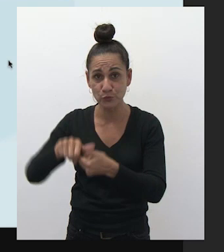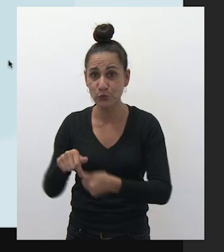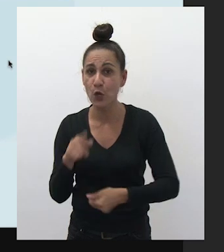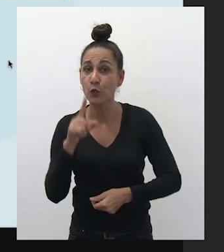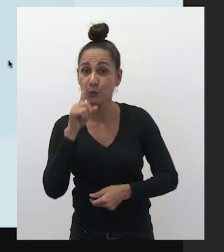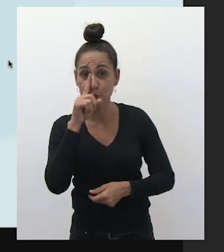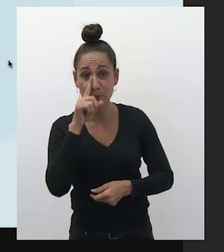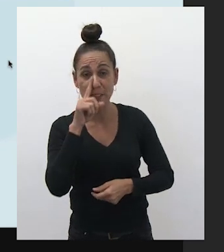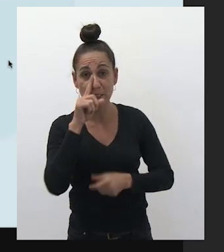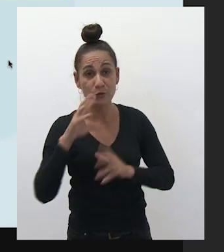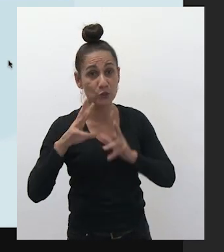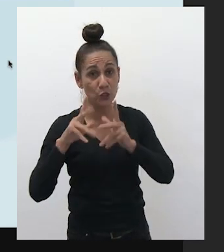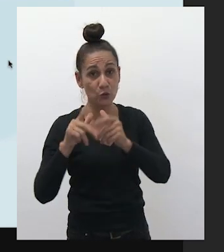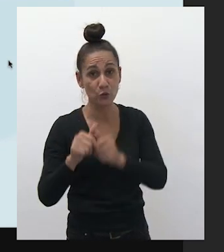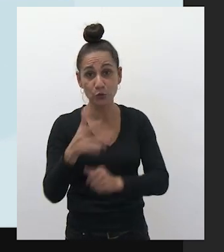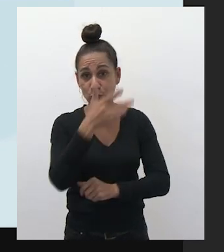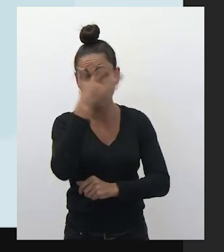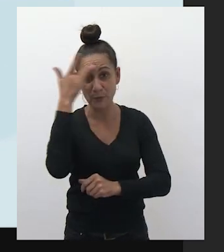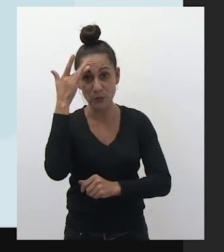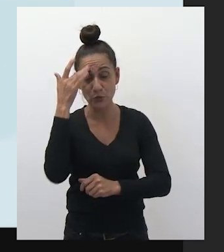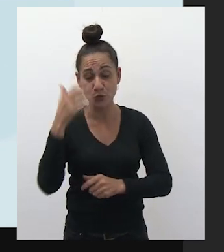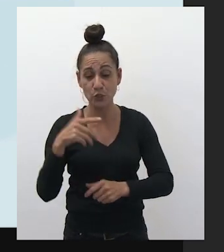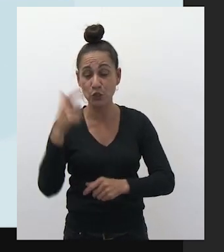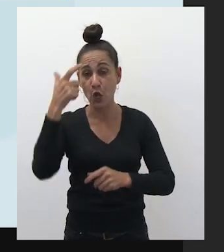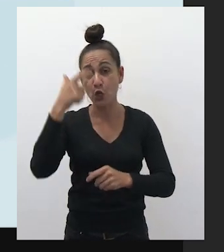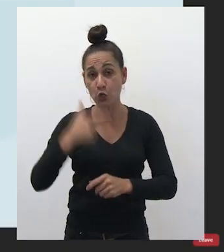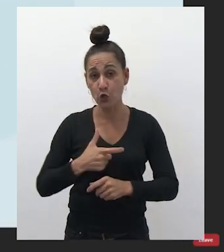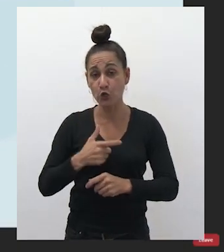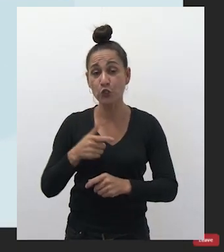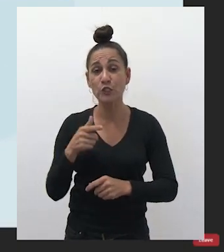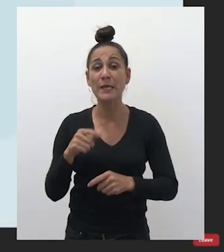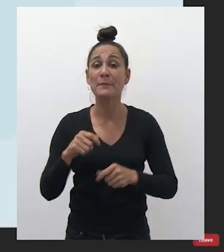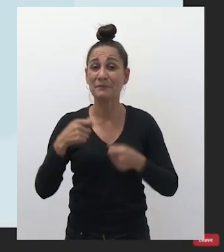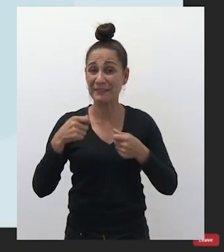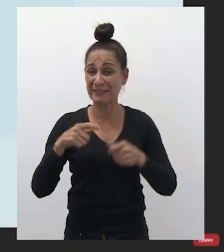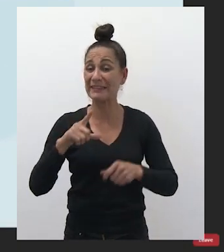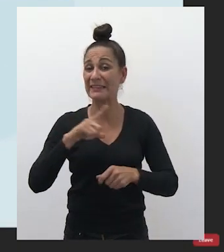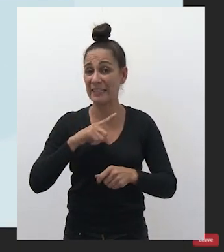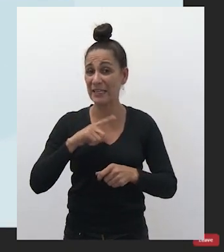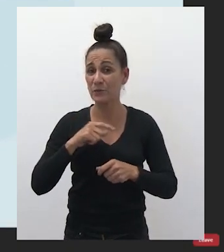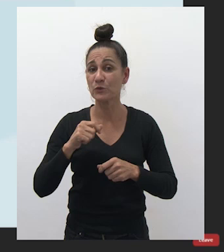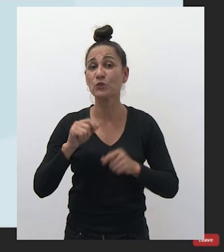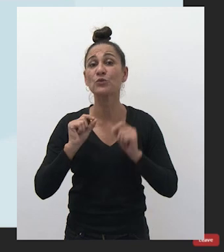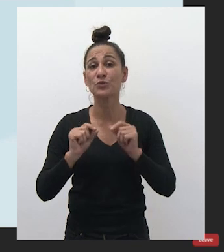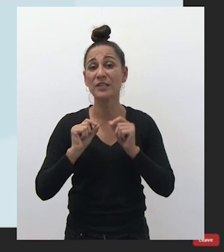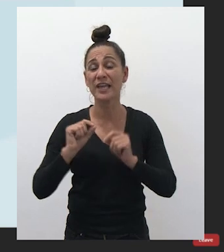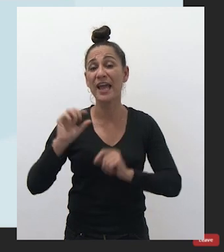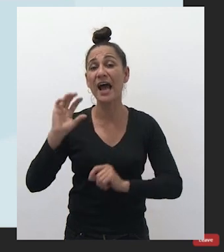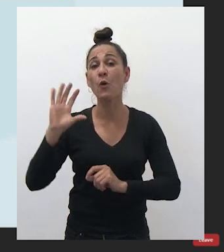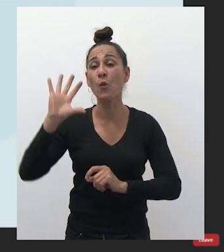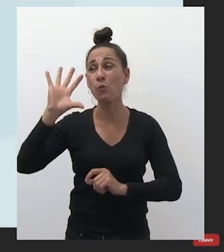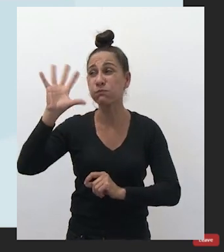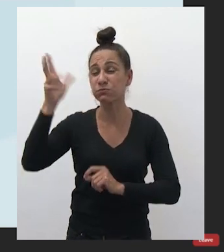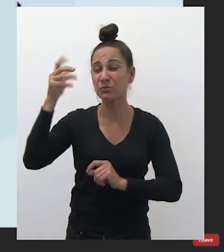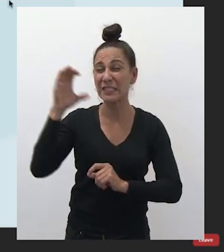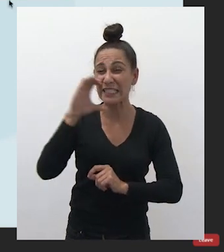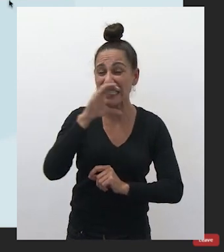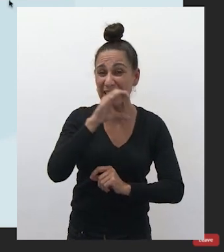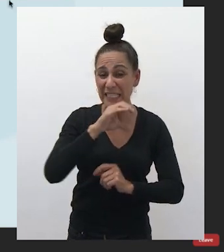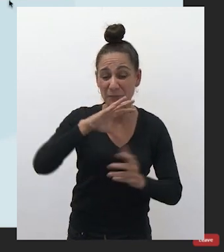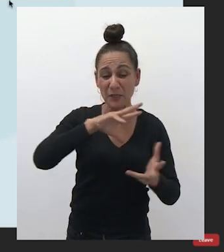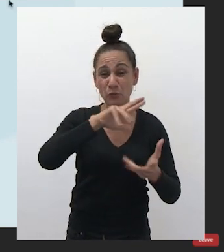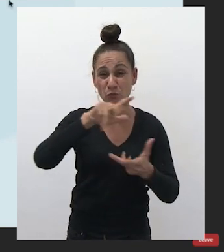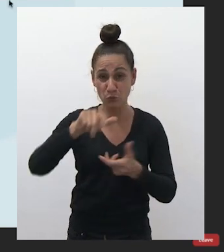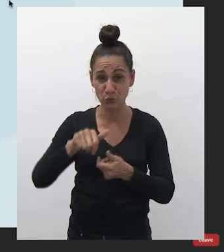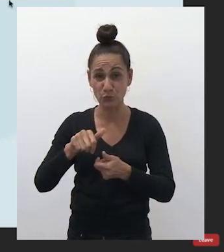riscos que todos corremos com o aquecimento global desenfreado. Ai, tá parecendo travado